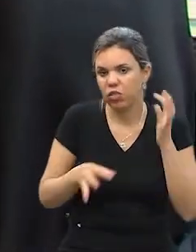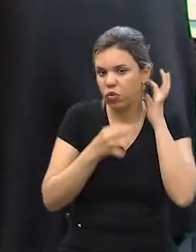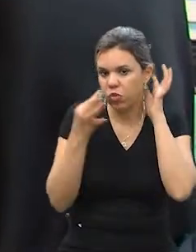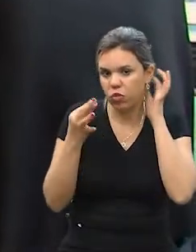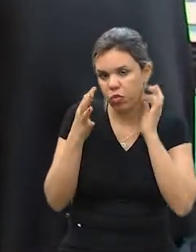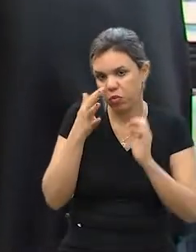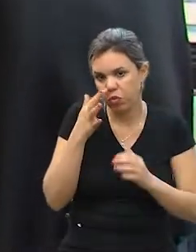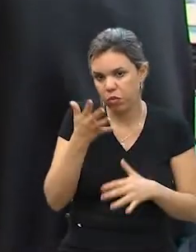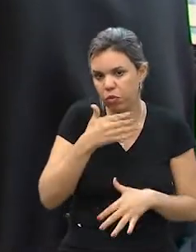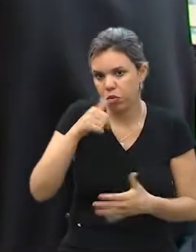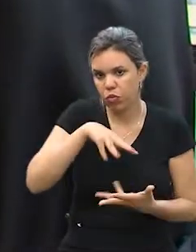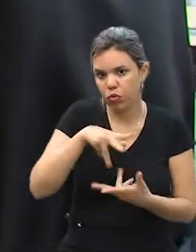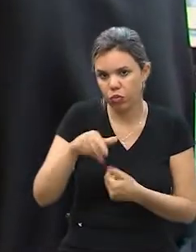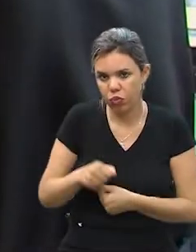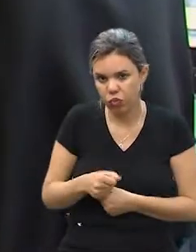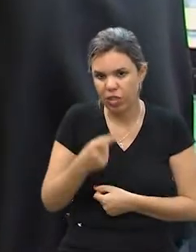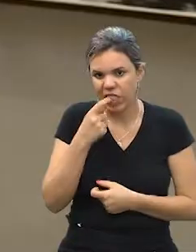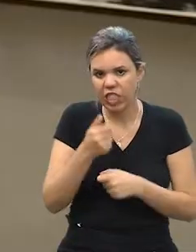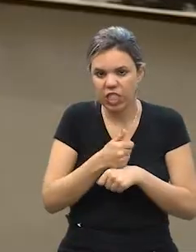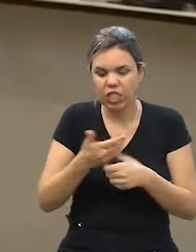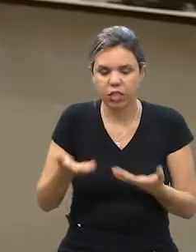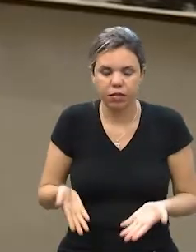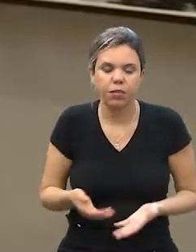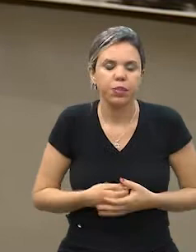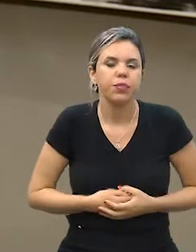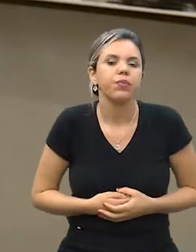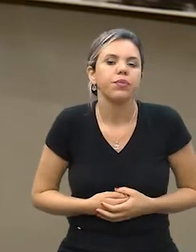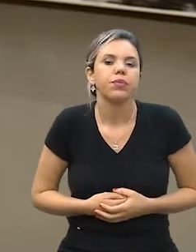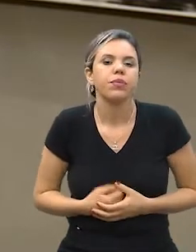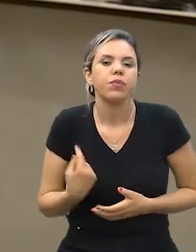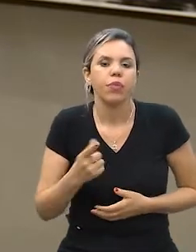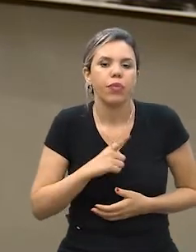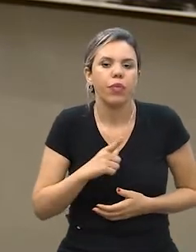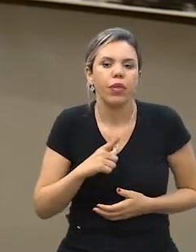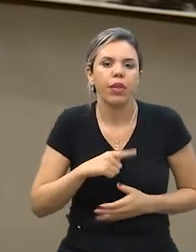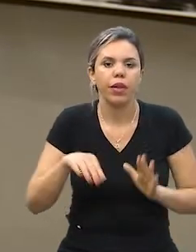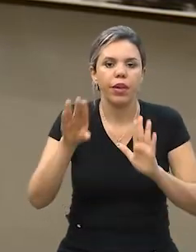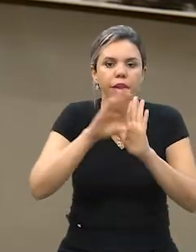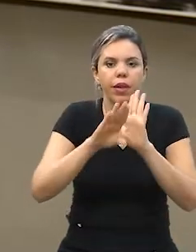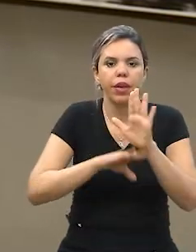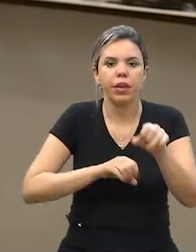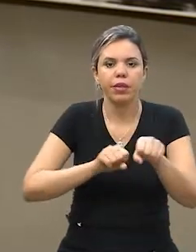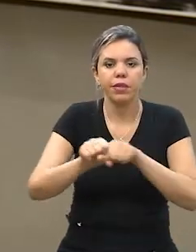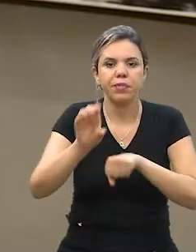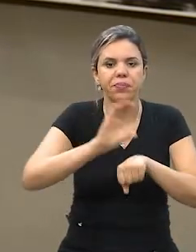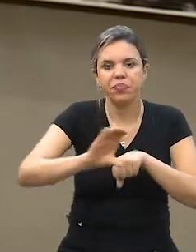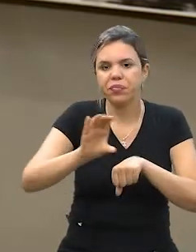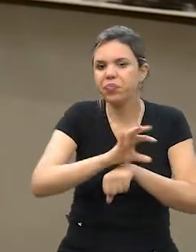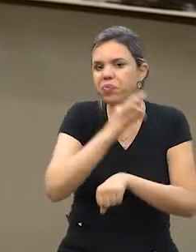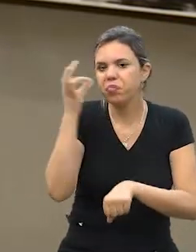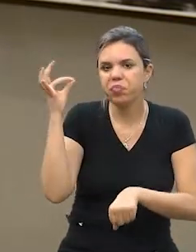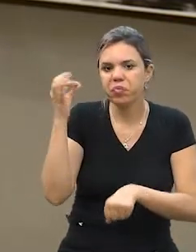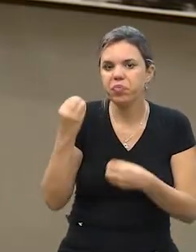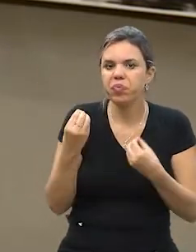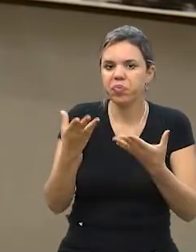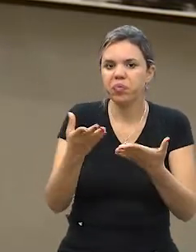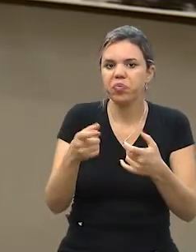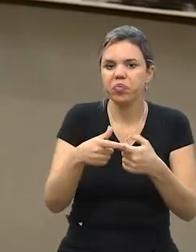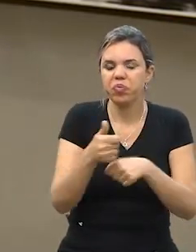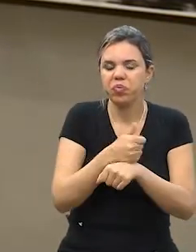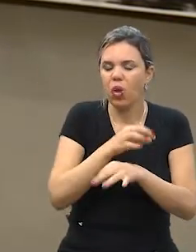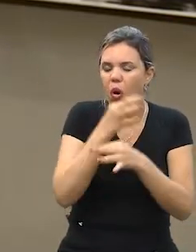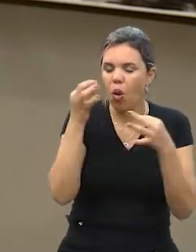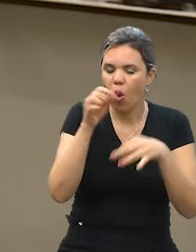É considerada a melhor odontologia. Nós temos um programa de formação que entrega